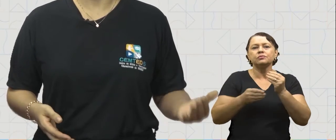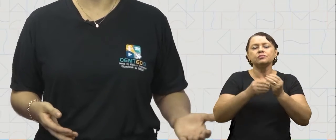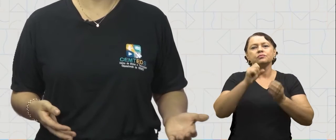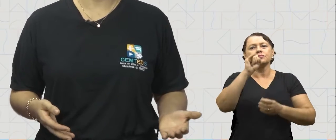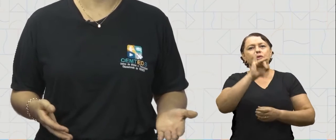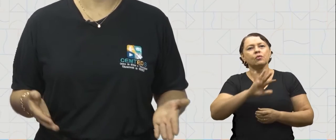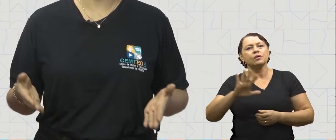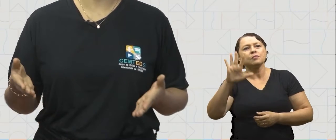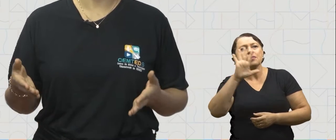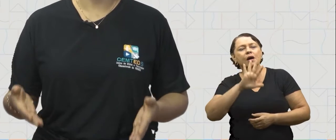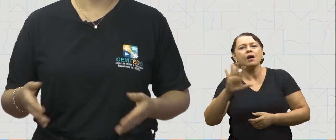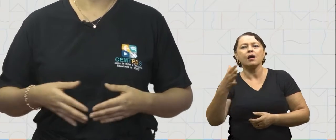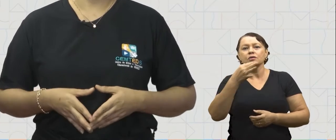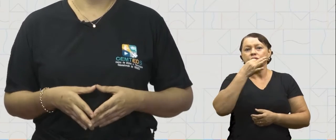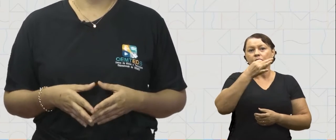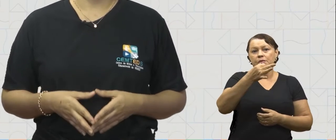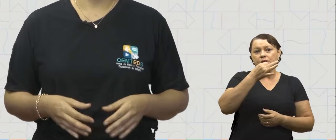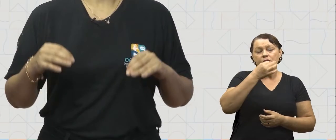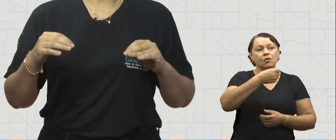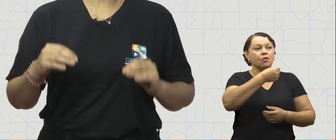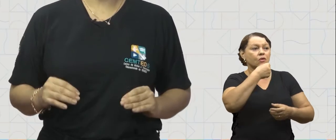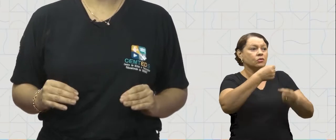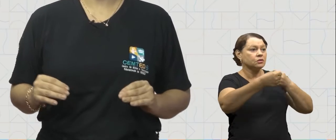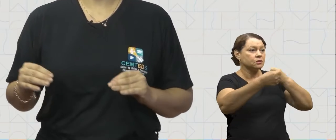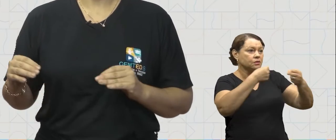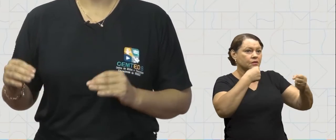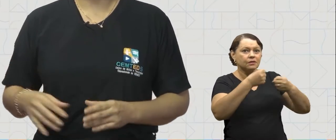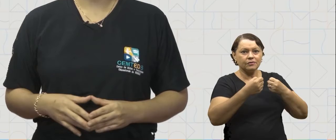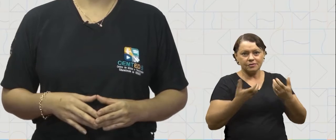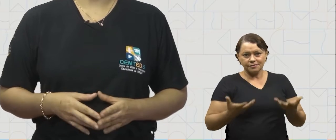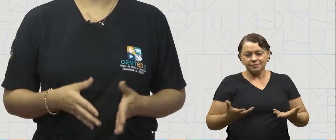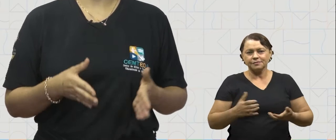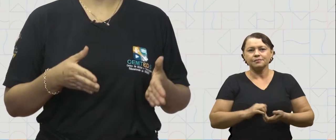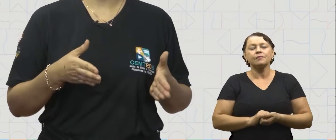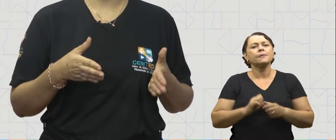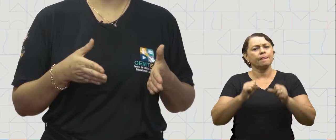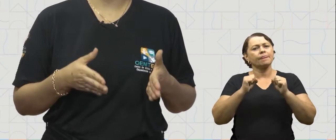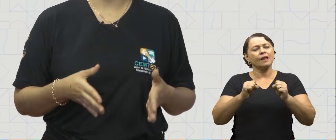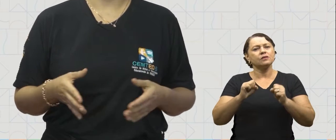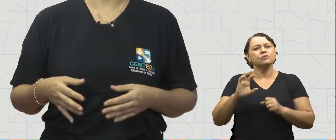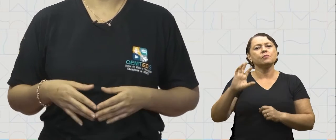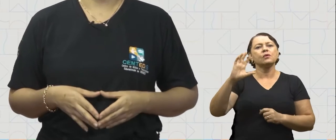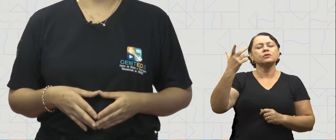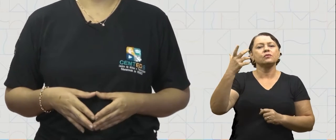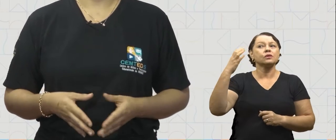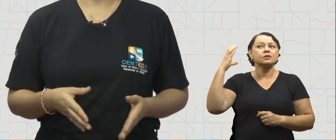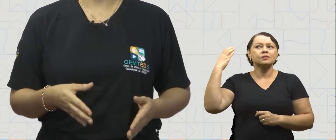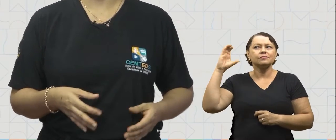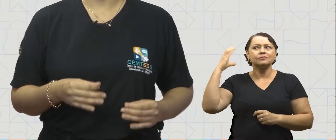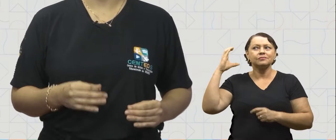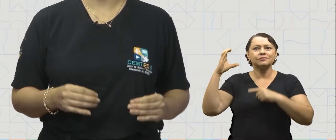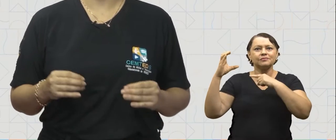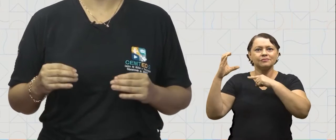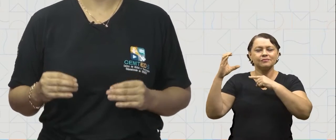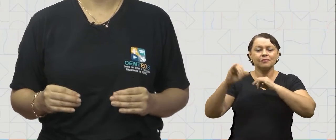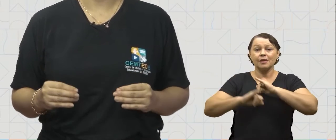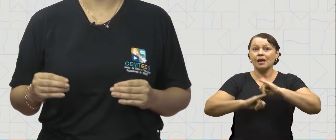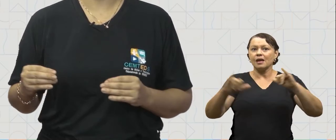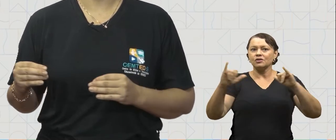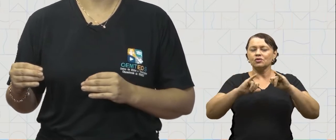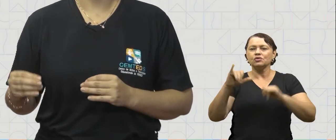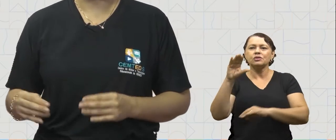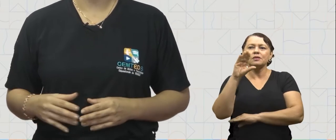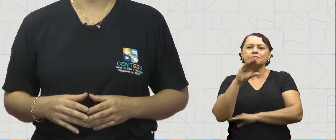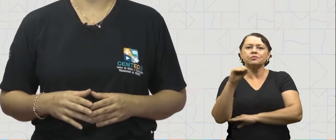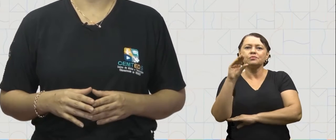imagens, comentários e entrevistas. O mesmo pode acontecer no jornal de rádio. As notícias